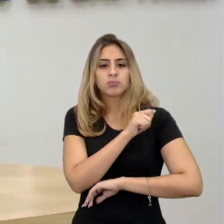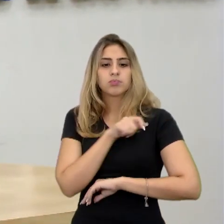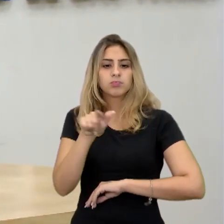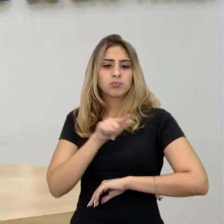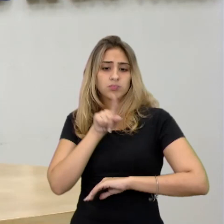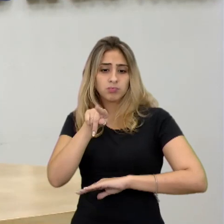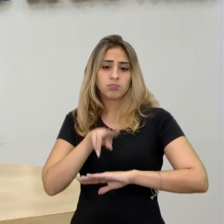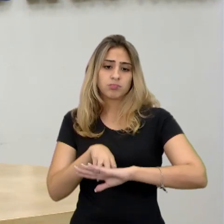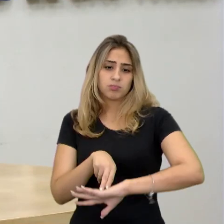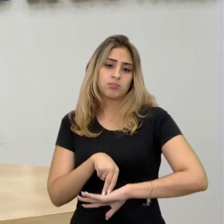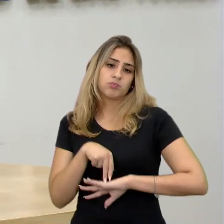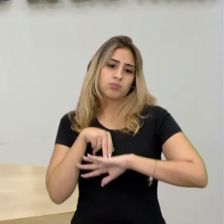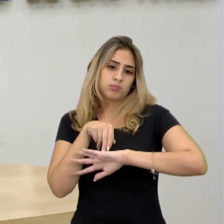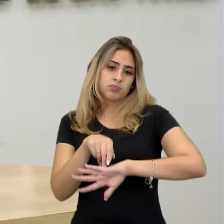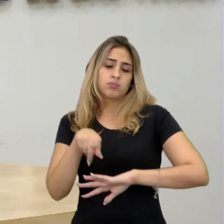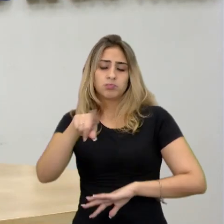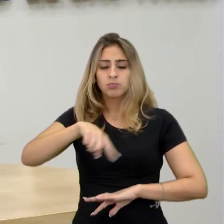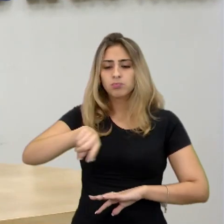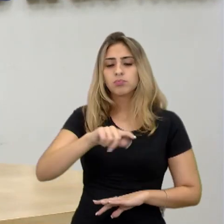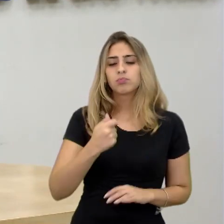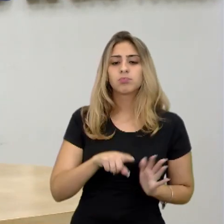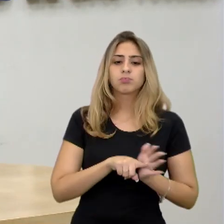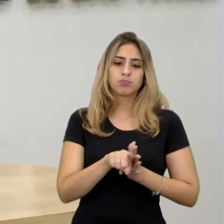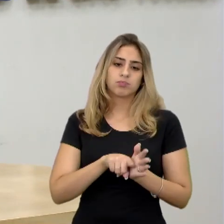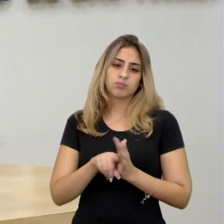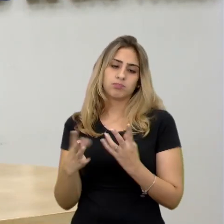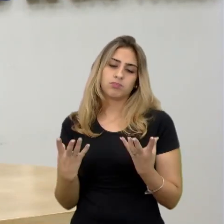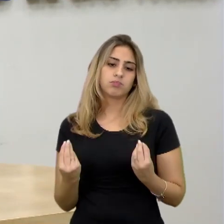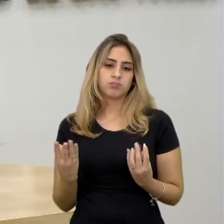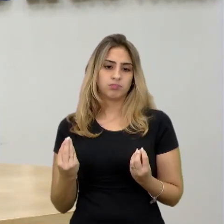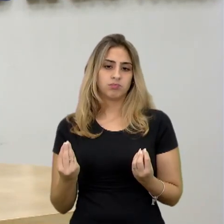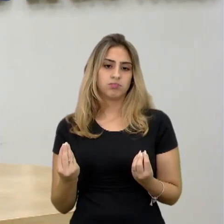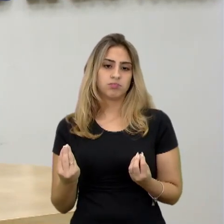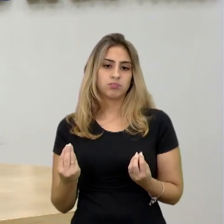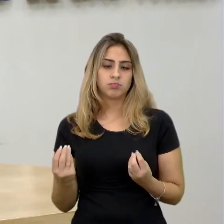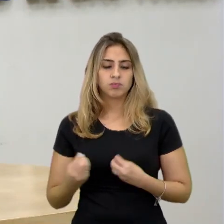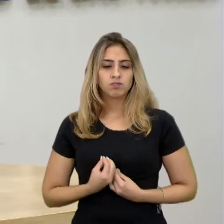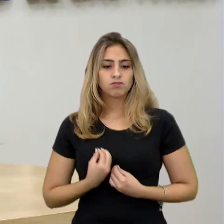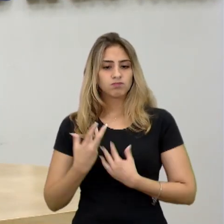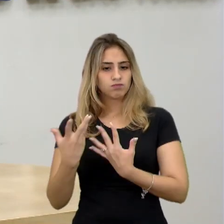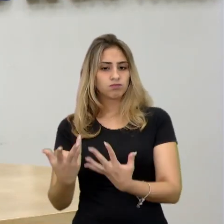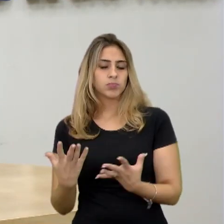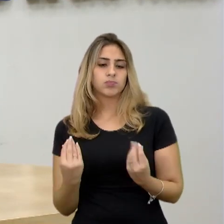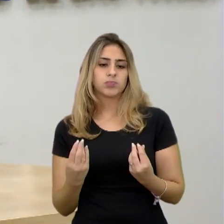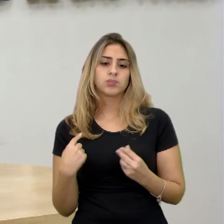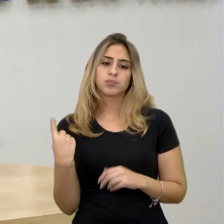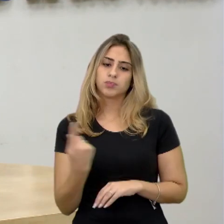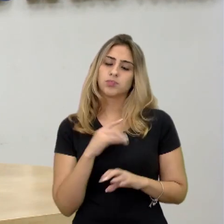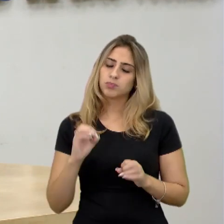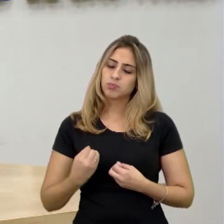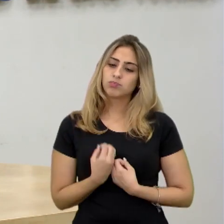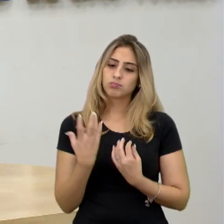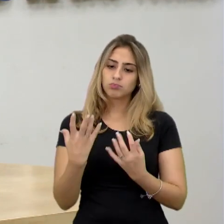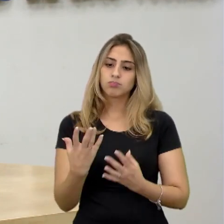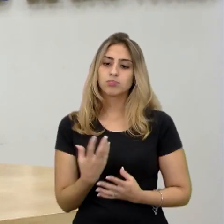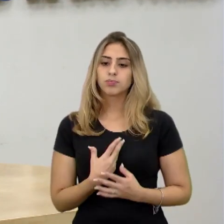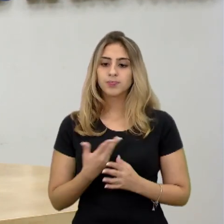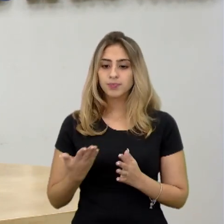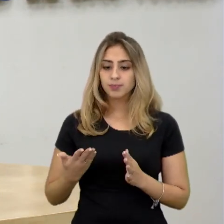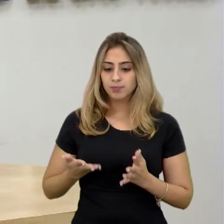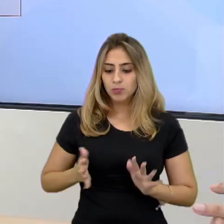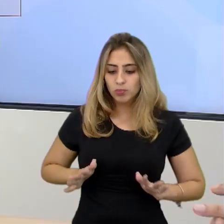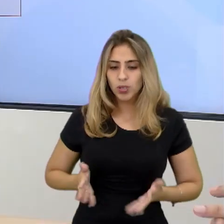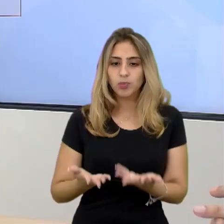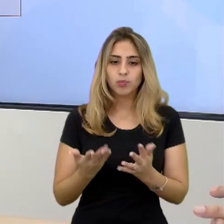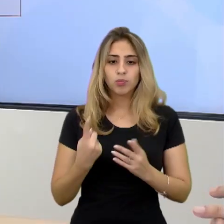os protagonistas. Então, eles vão ter que pesquisar muito, se dedicar e a gente só vai dar aquele empurrãozinho, aquela base.